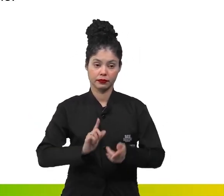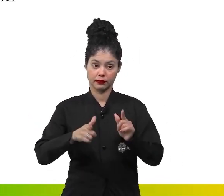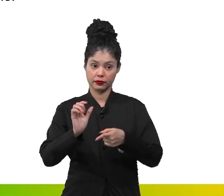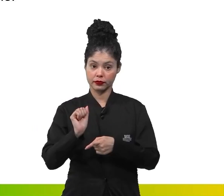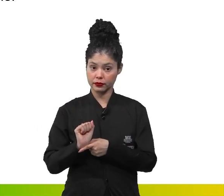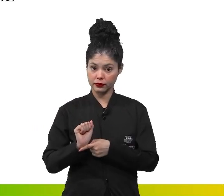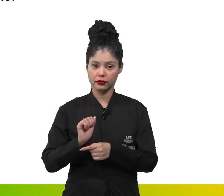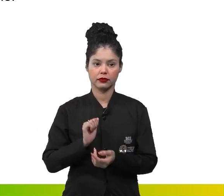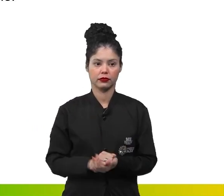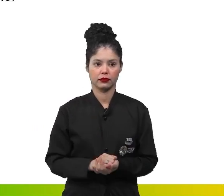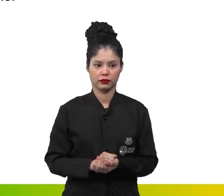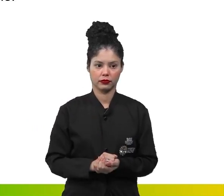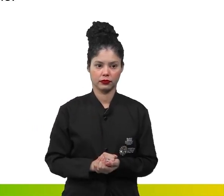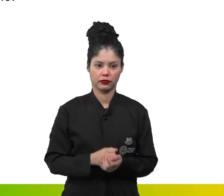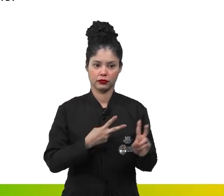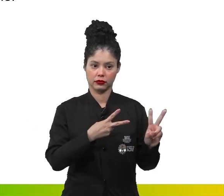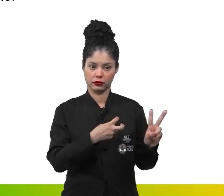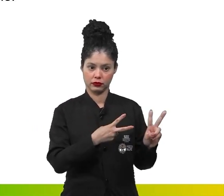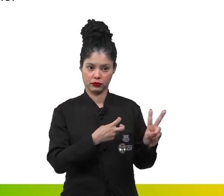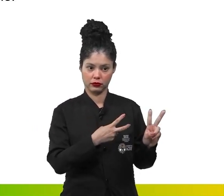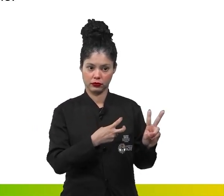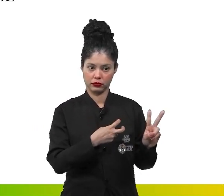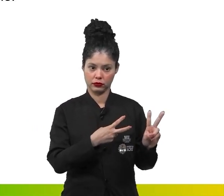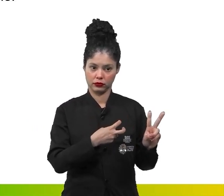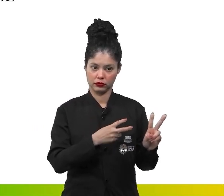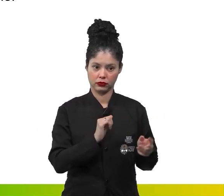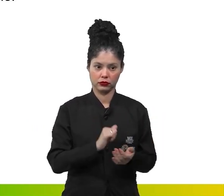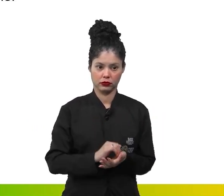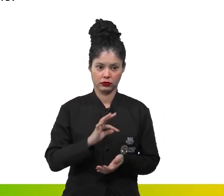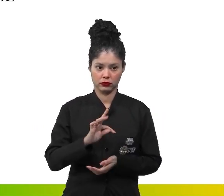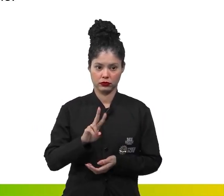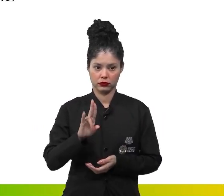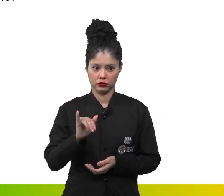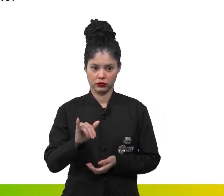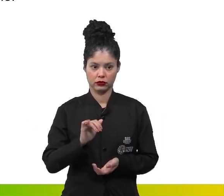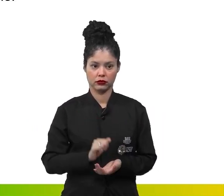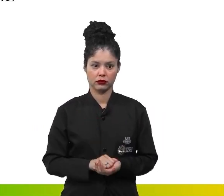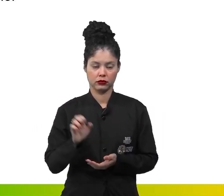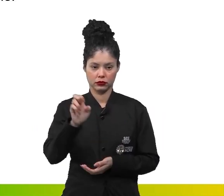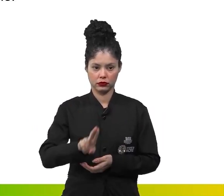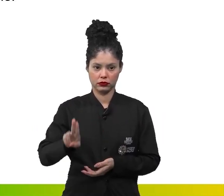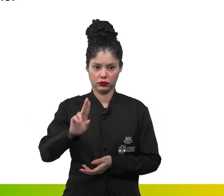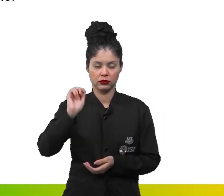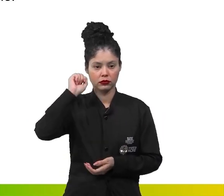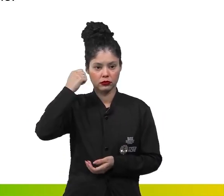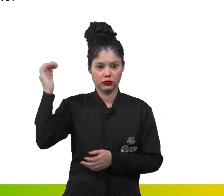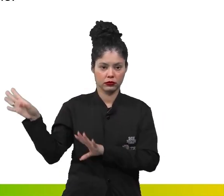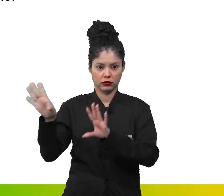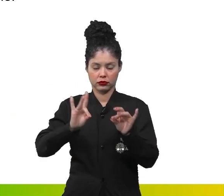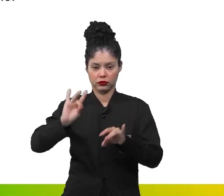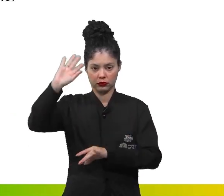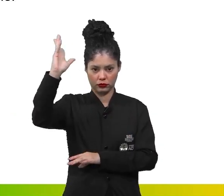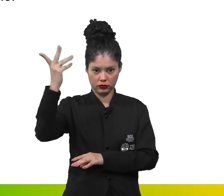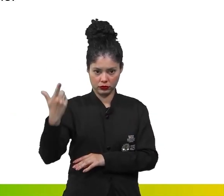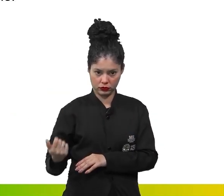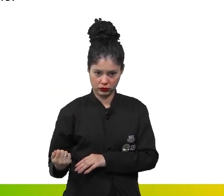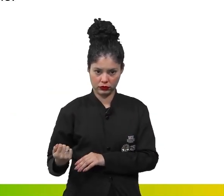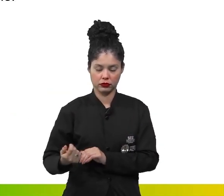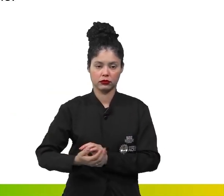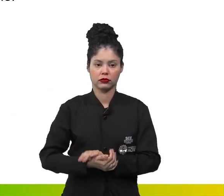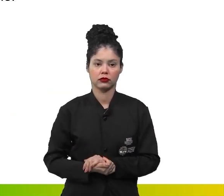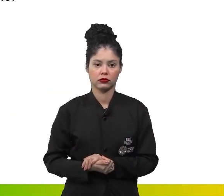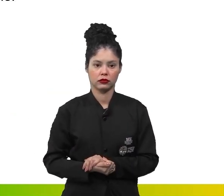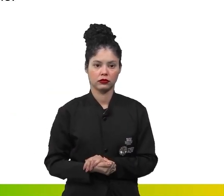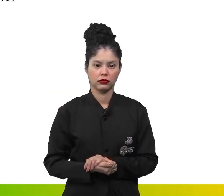A, indígenas de tronco tupi, europeus e negros trazidos do